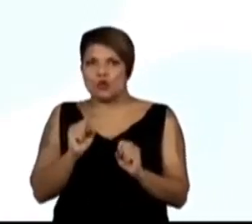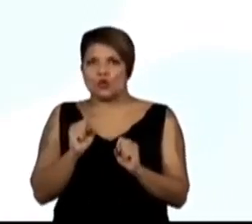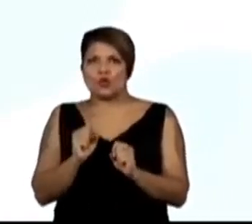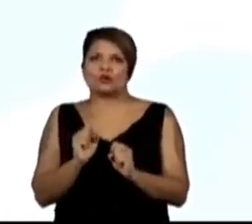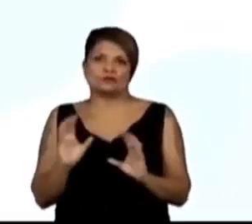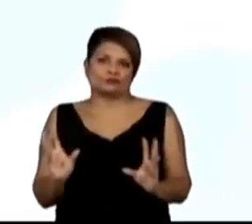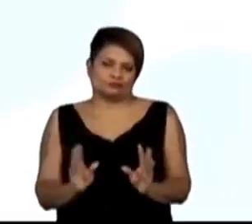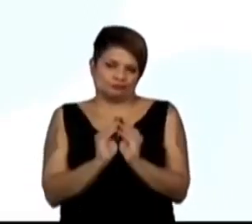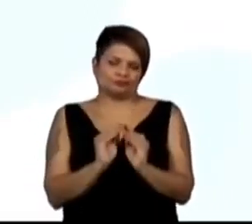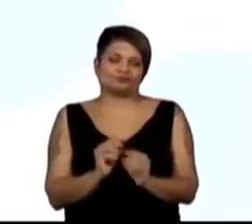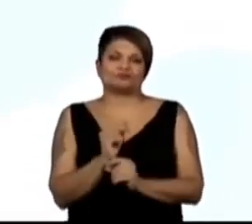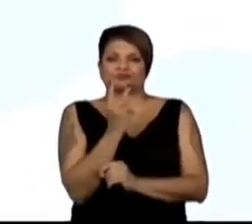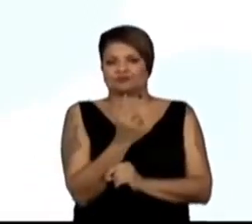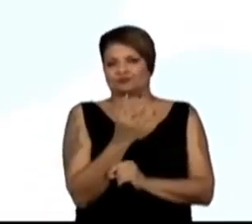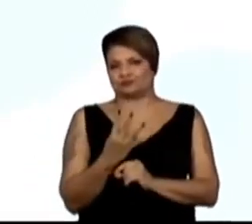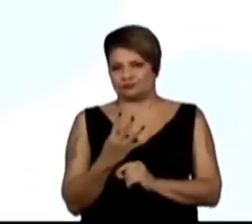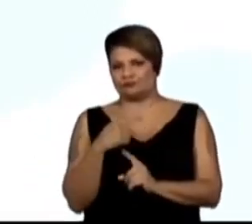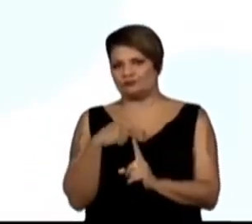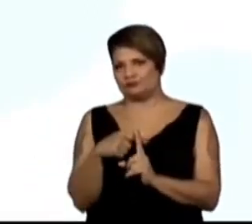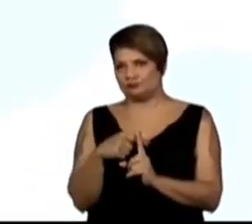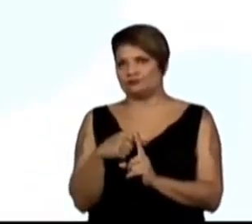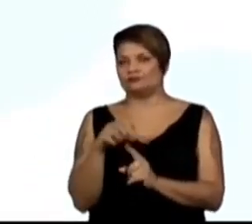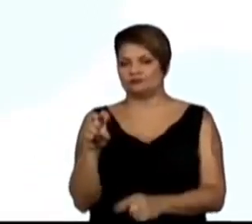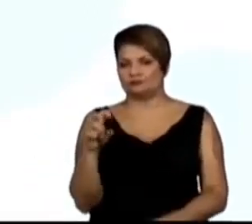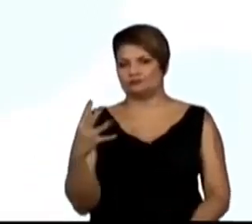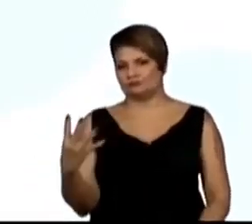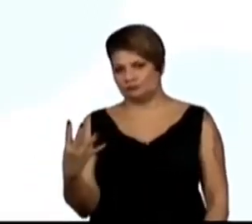aí não tem problema, 24 mais